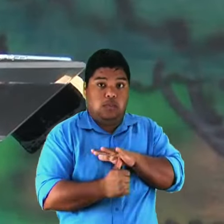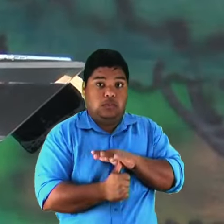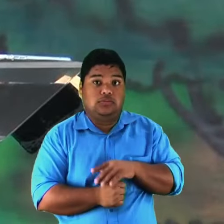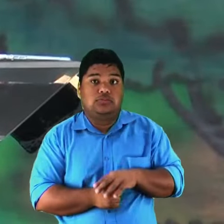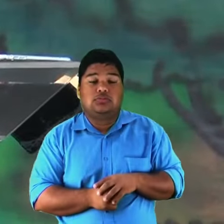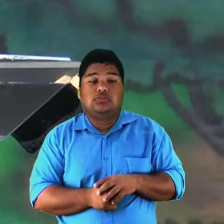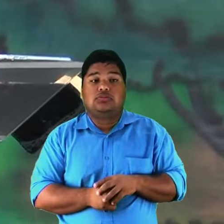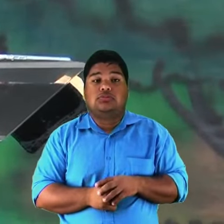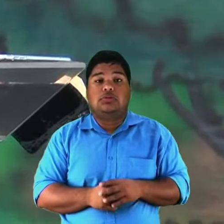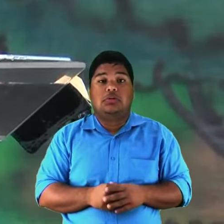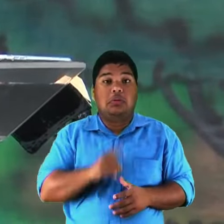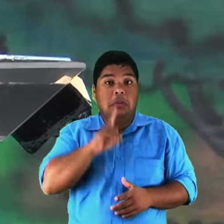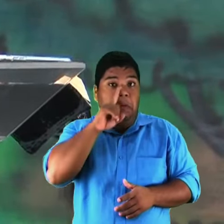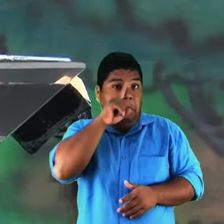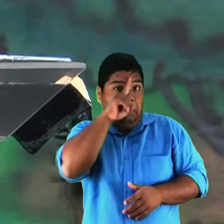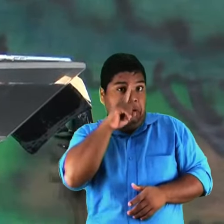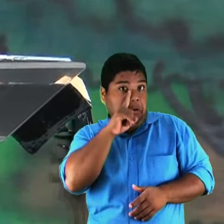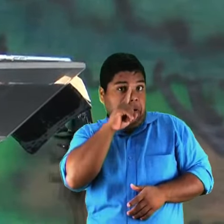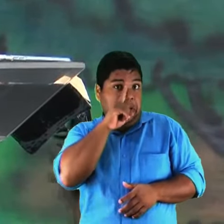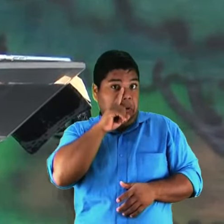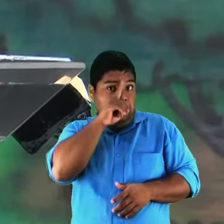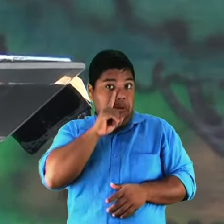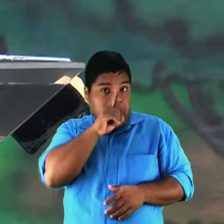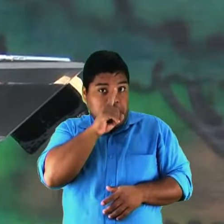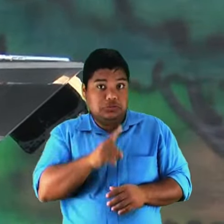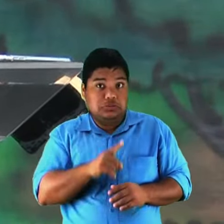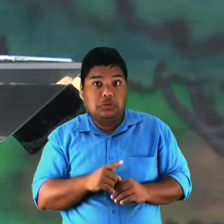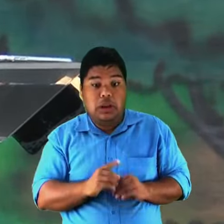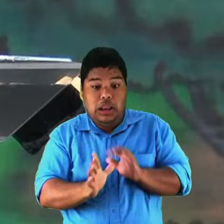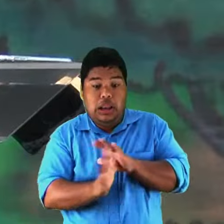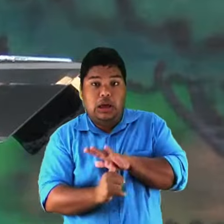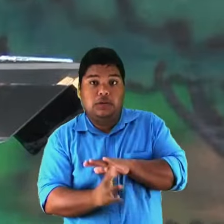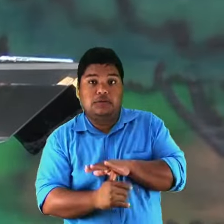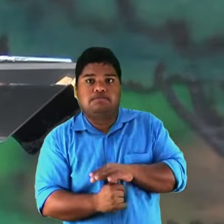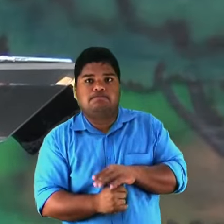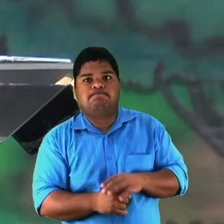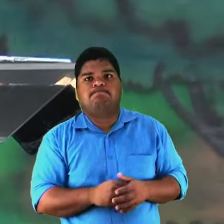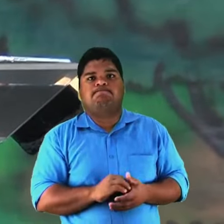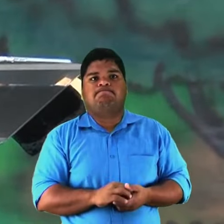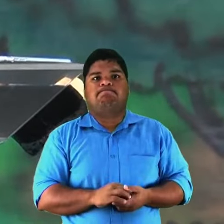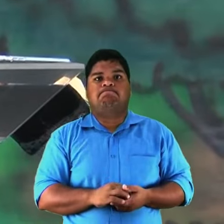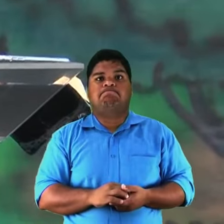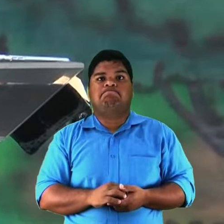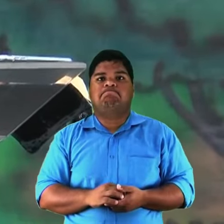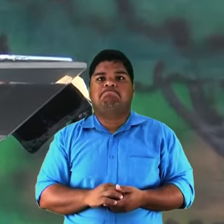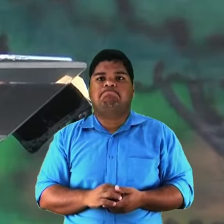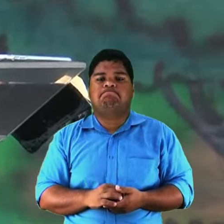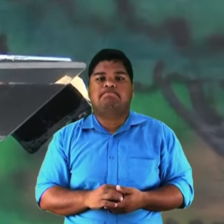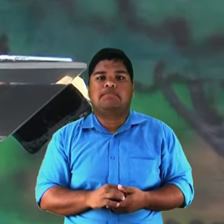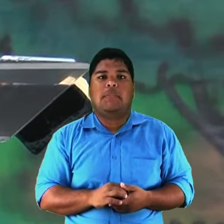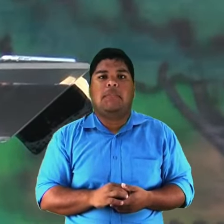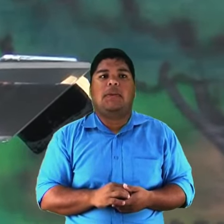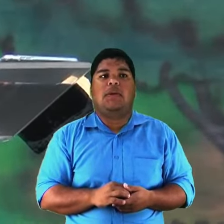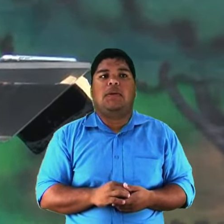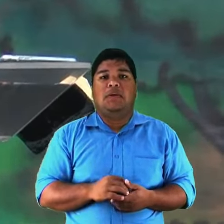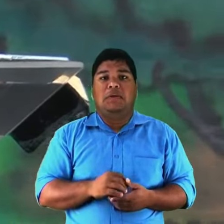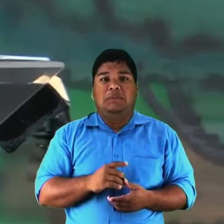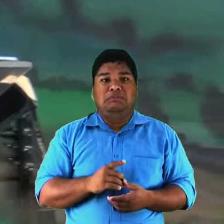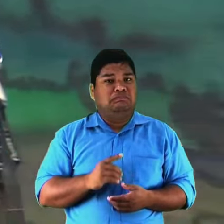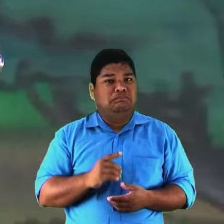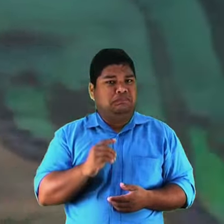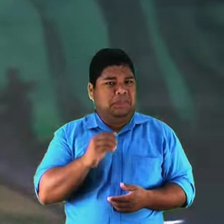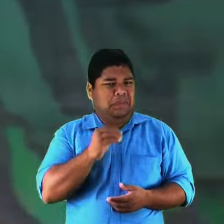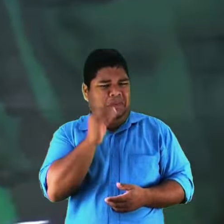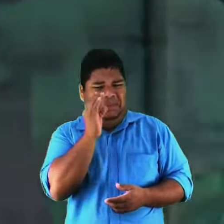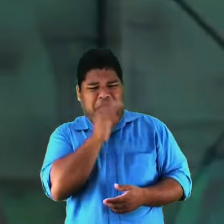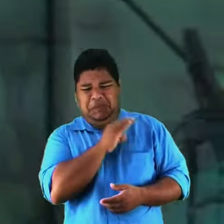ao perigo dos ladrões. Pior que quando o ladrão é político. Aí acaba de vez. Eu lembro muito